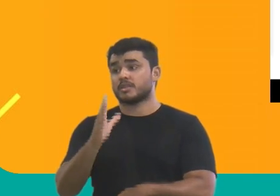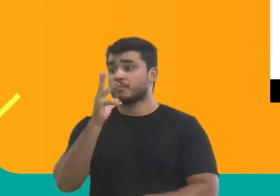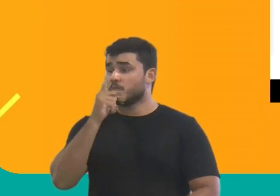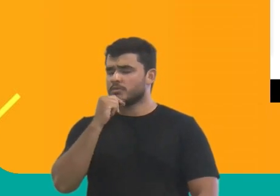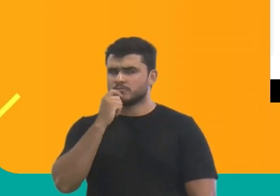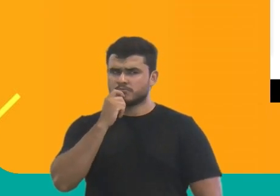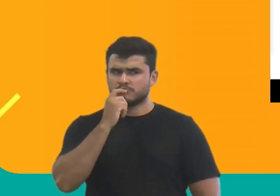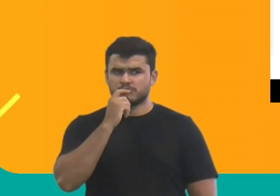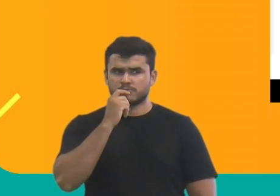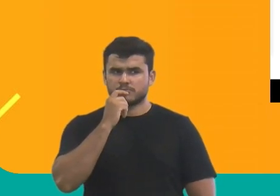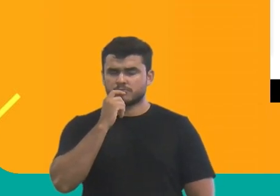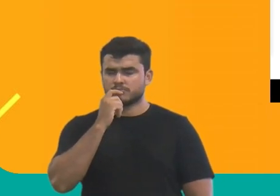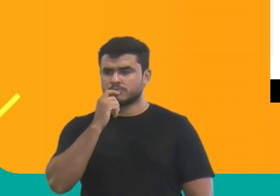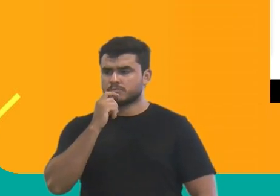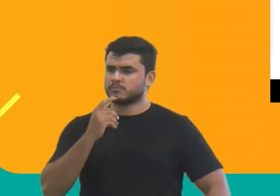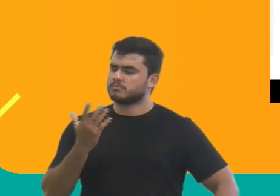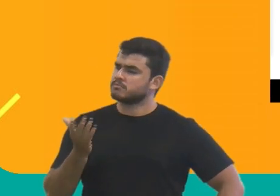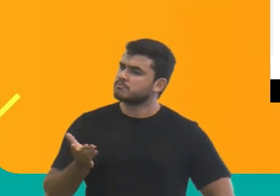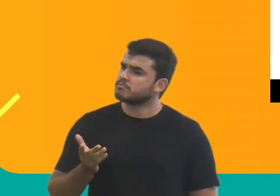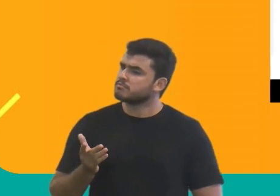Se o seu corpo